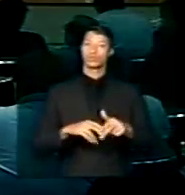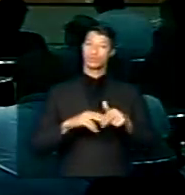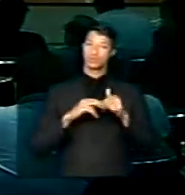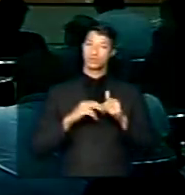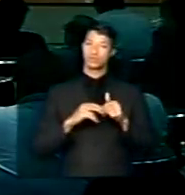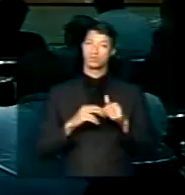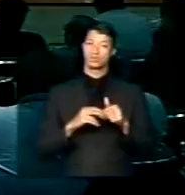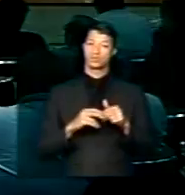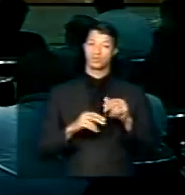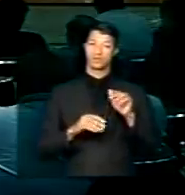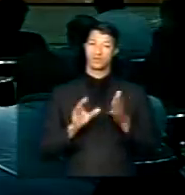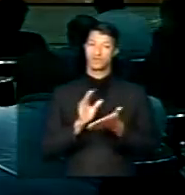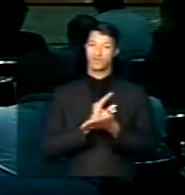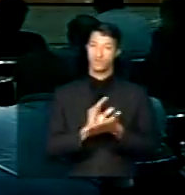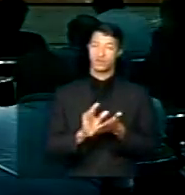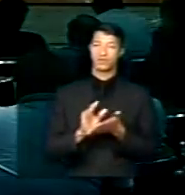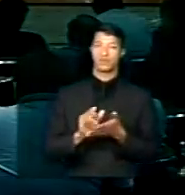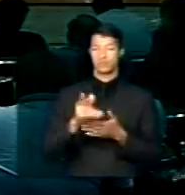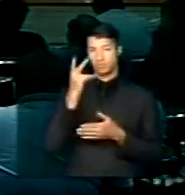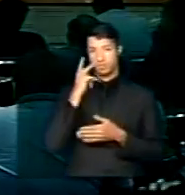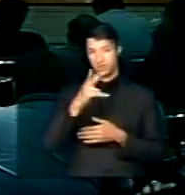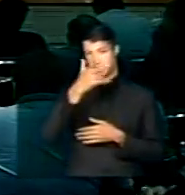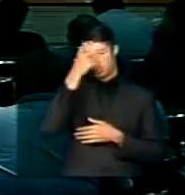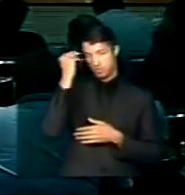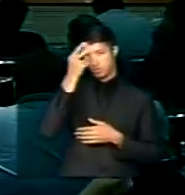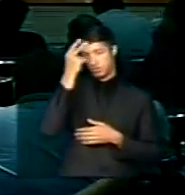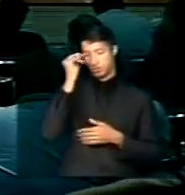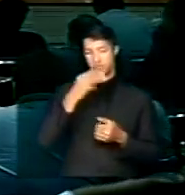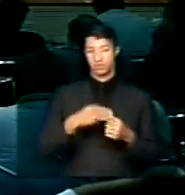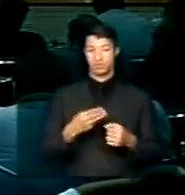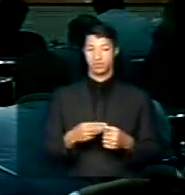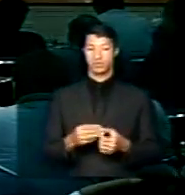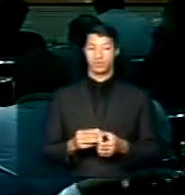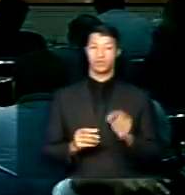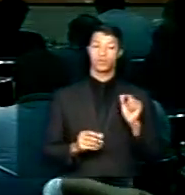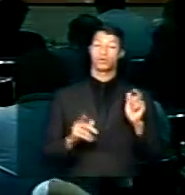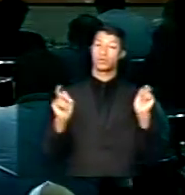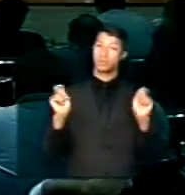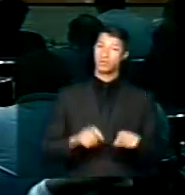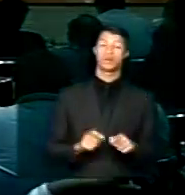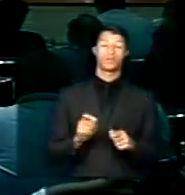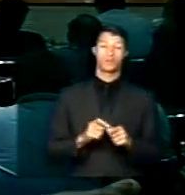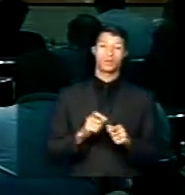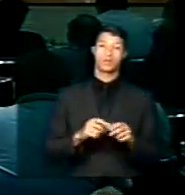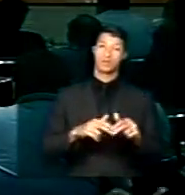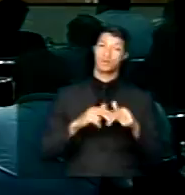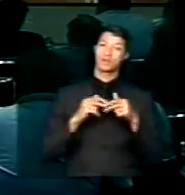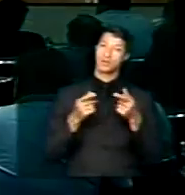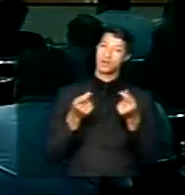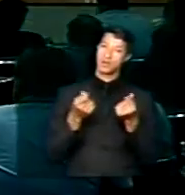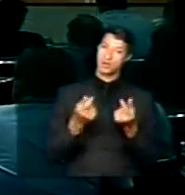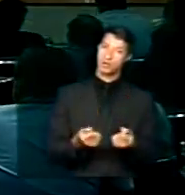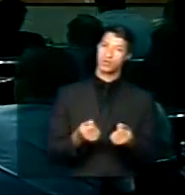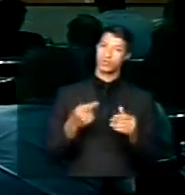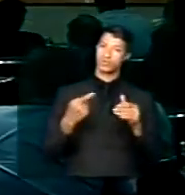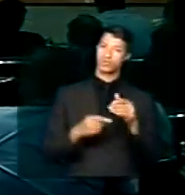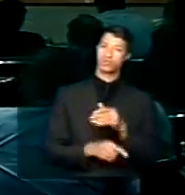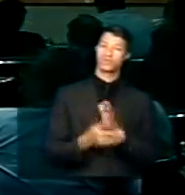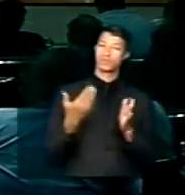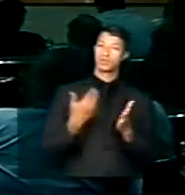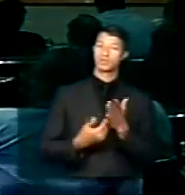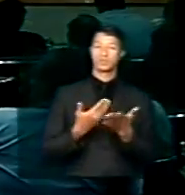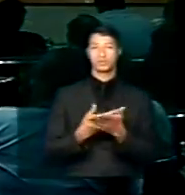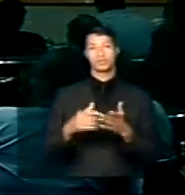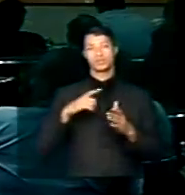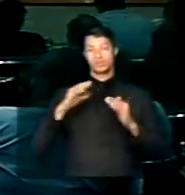de financiamento para as prefeituras municipais. O que deveria ser através de recursos a fundo perdido, para que a